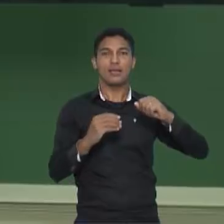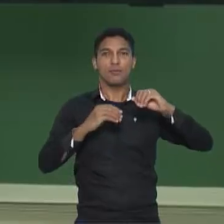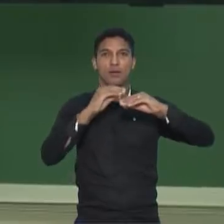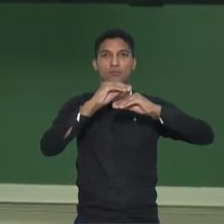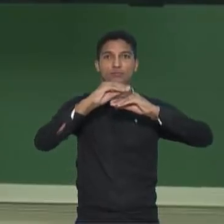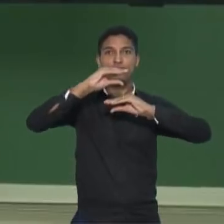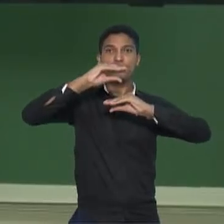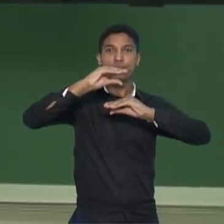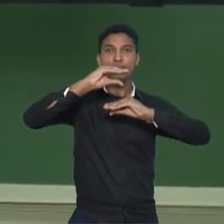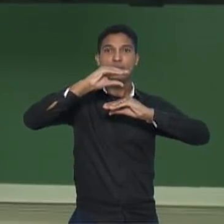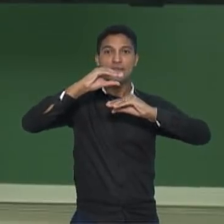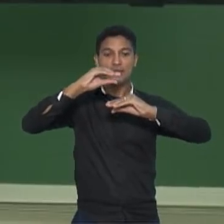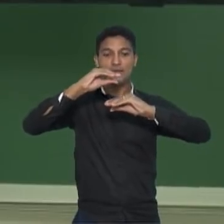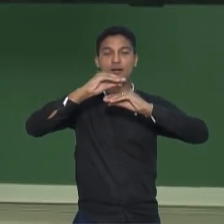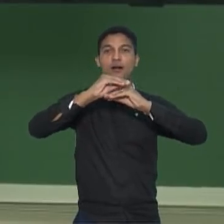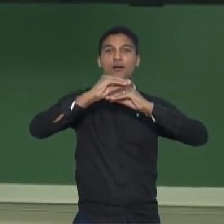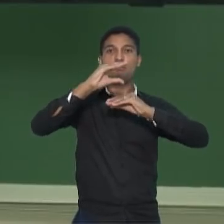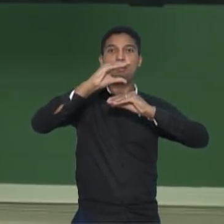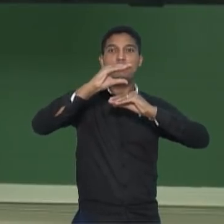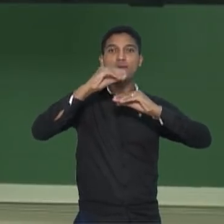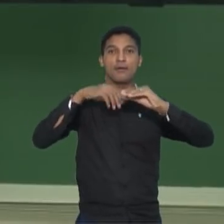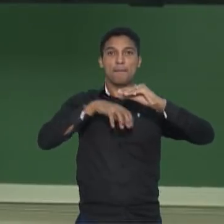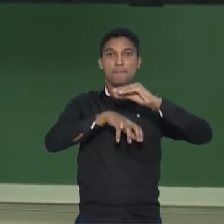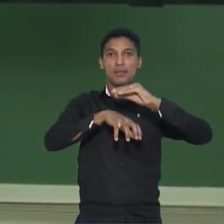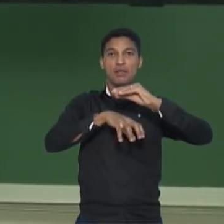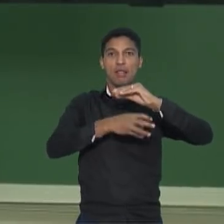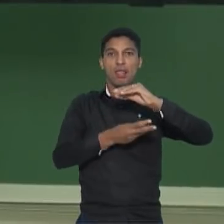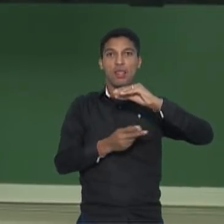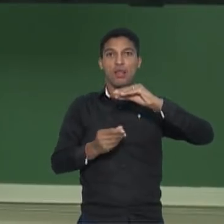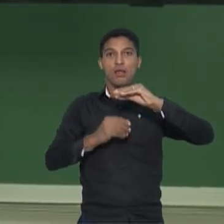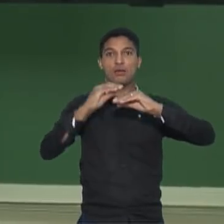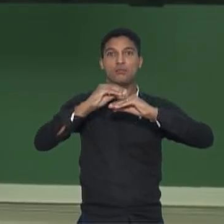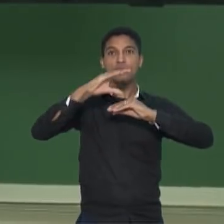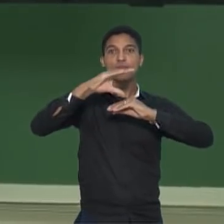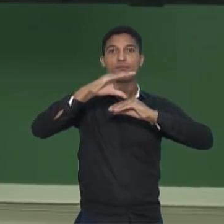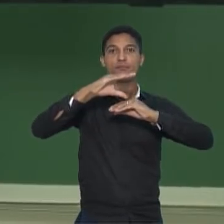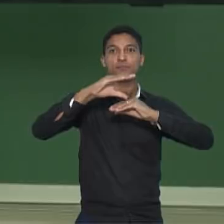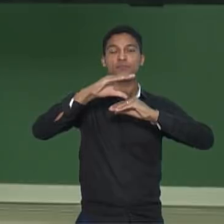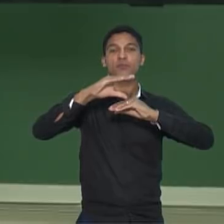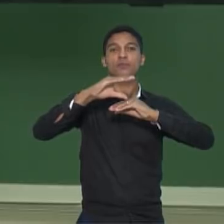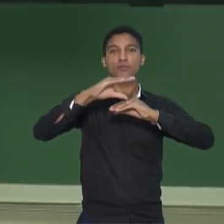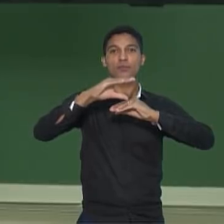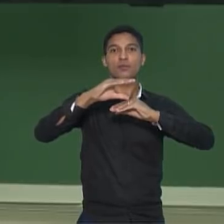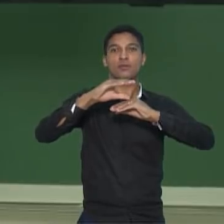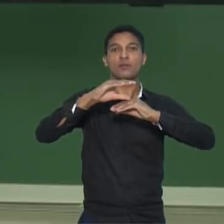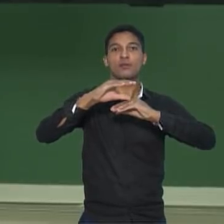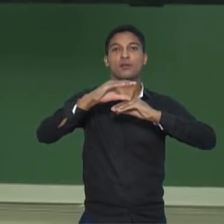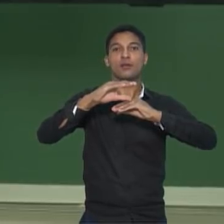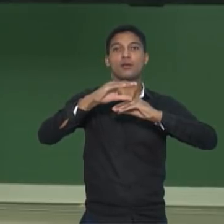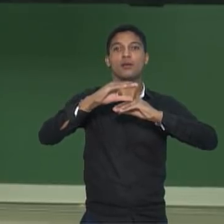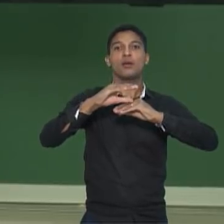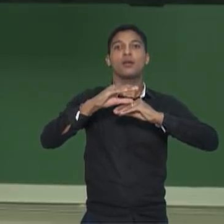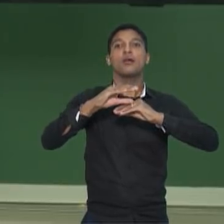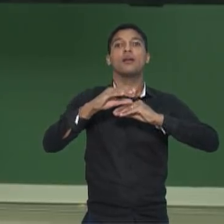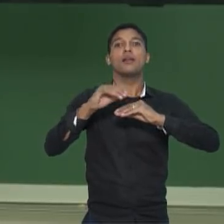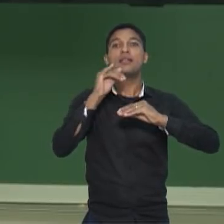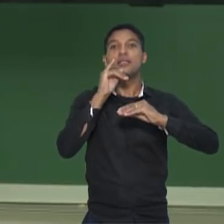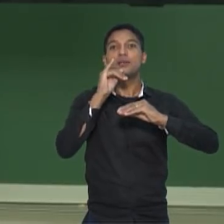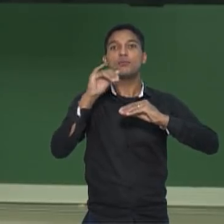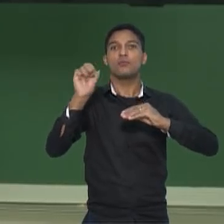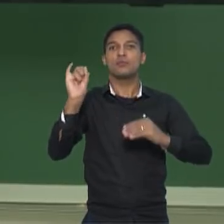que esse desgaste a gente pode chamar de erosão e intemperismo quando muda a química desta